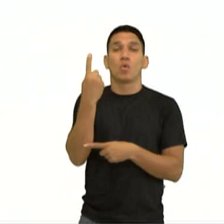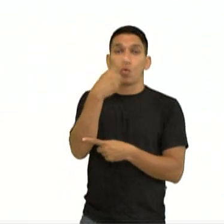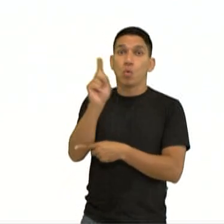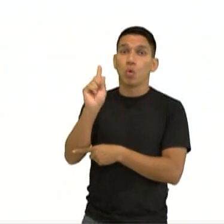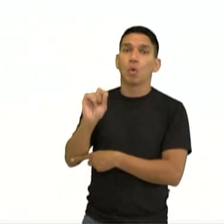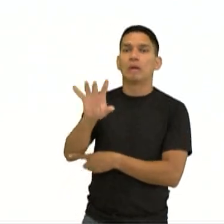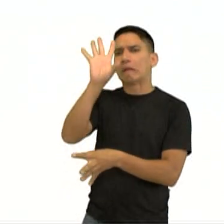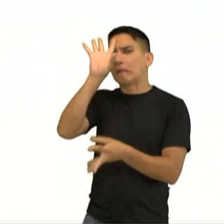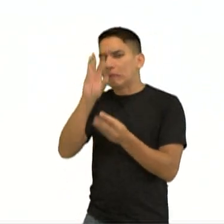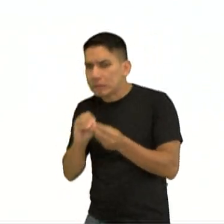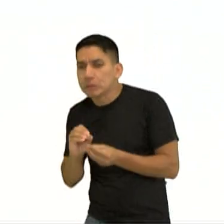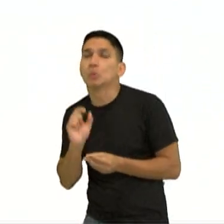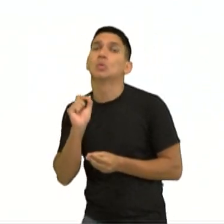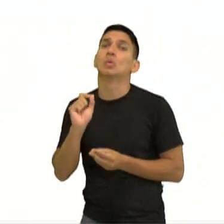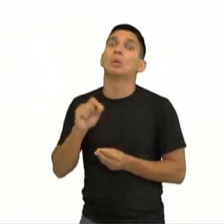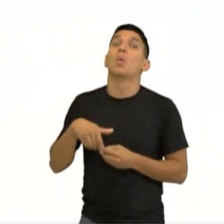então,